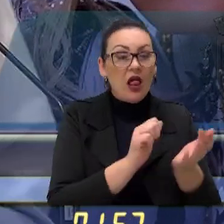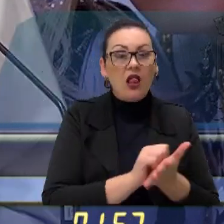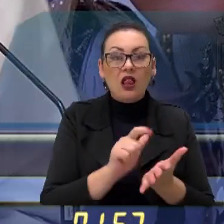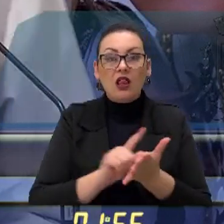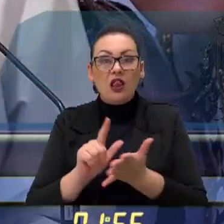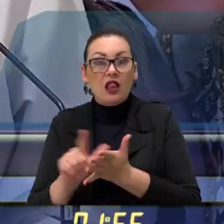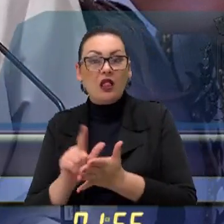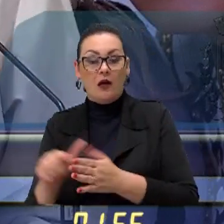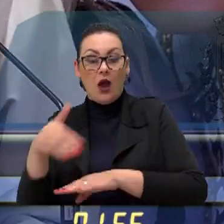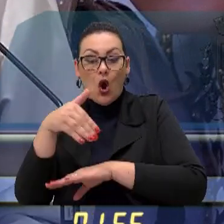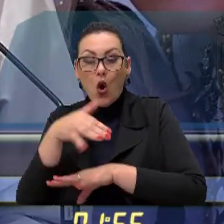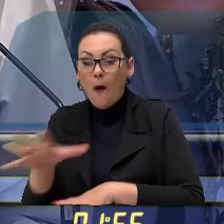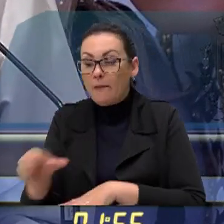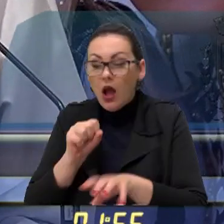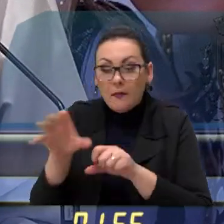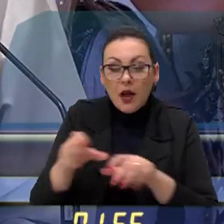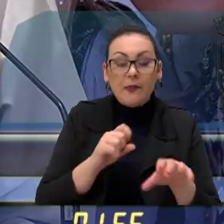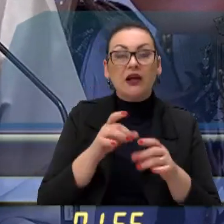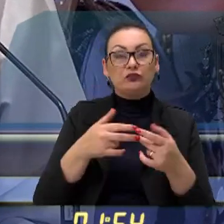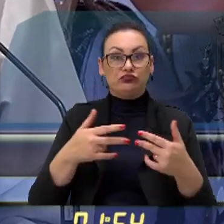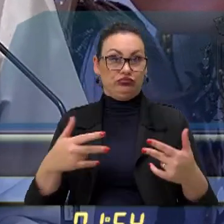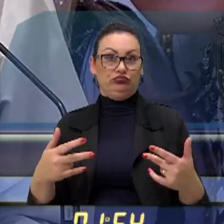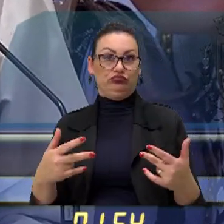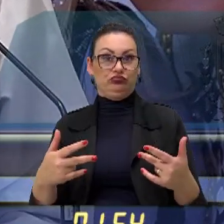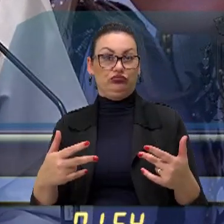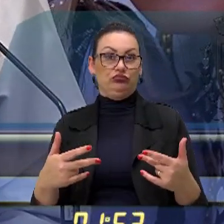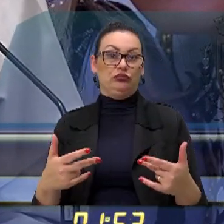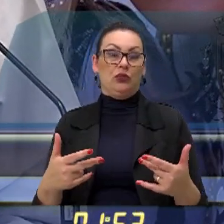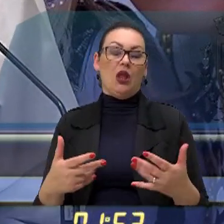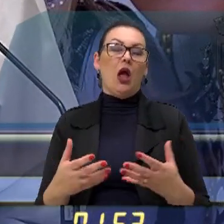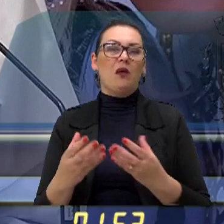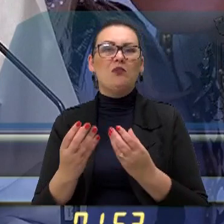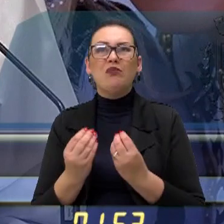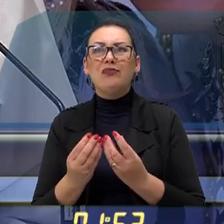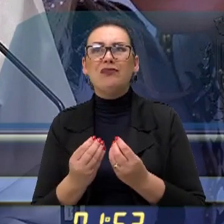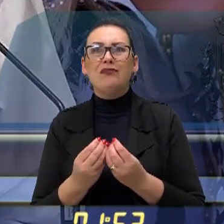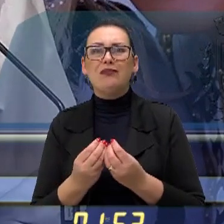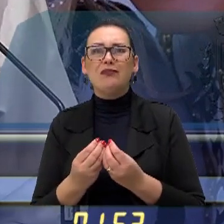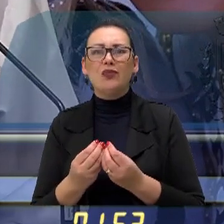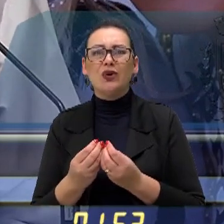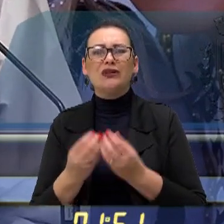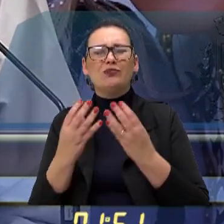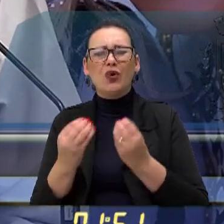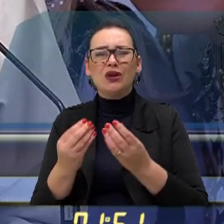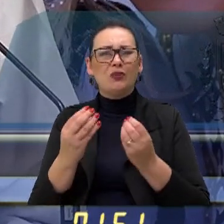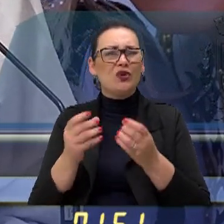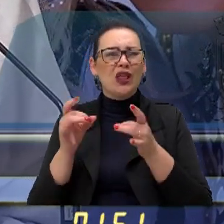ruas, recolhendo os materiais. Enormes